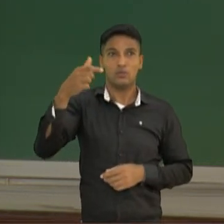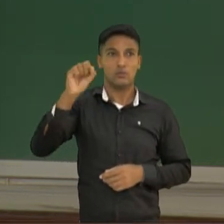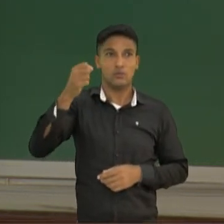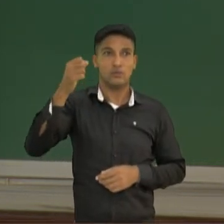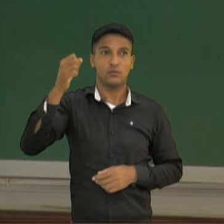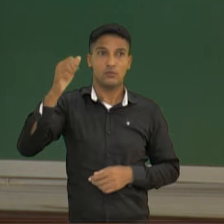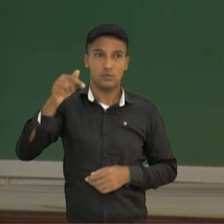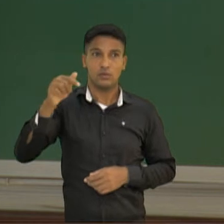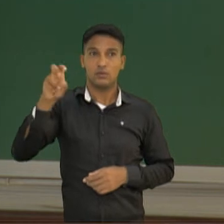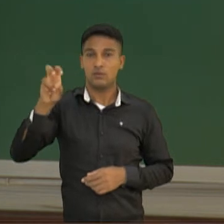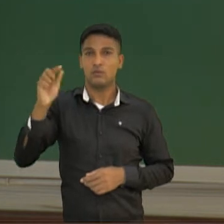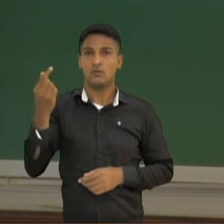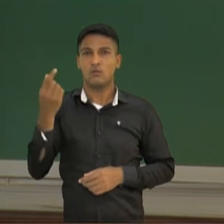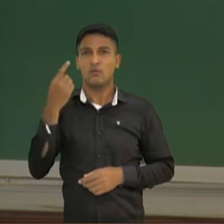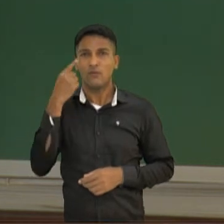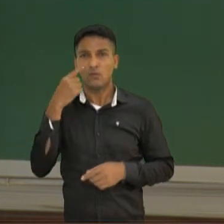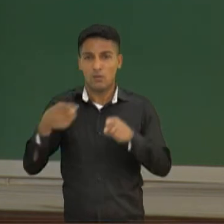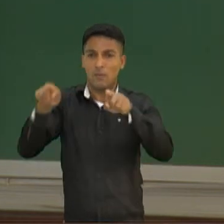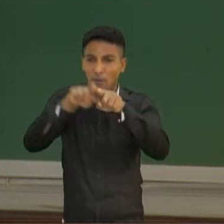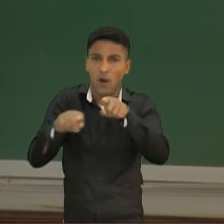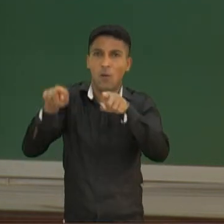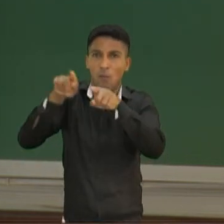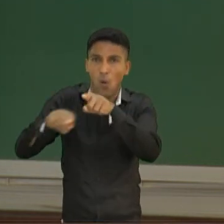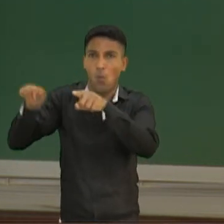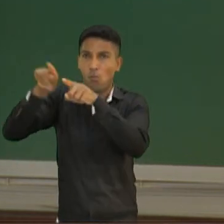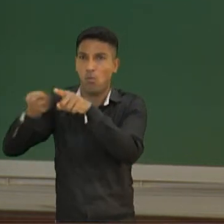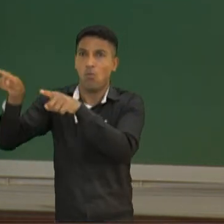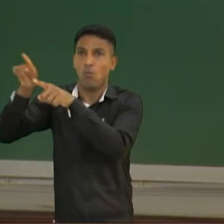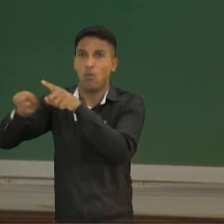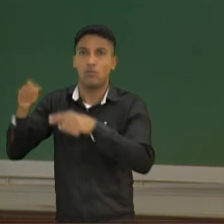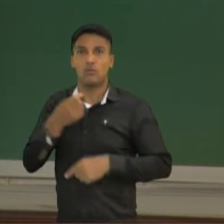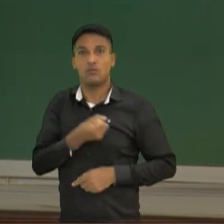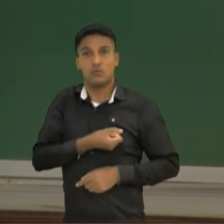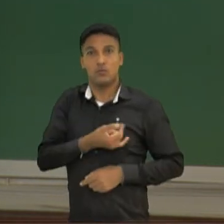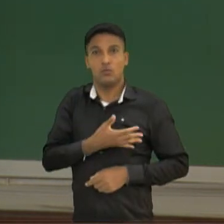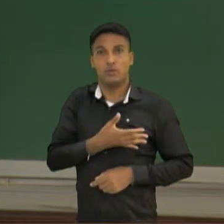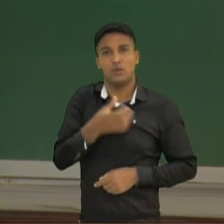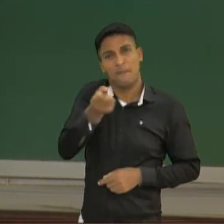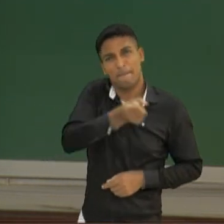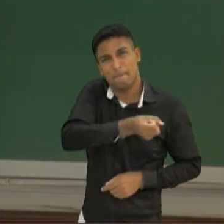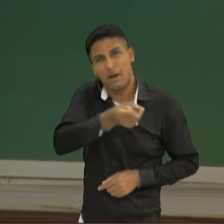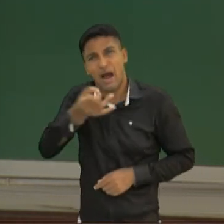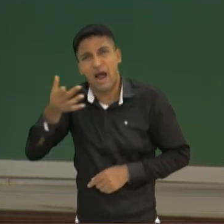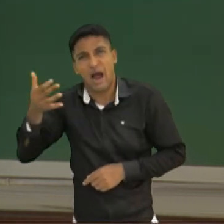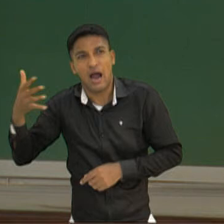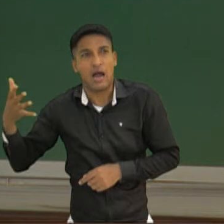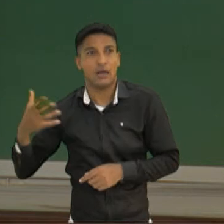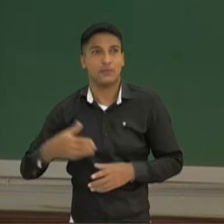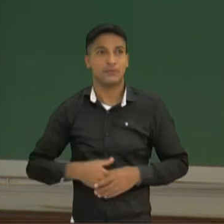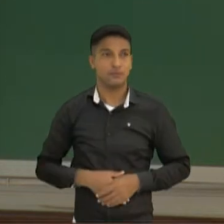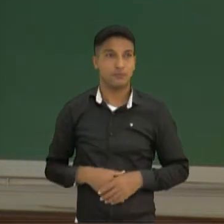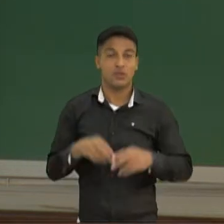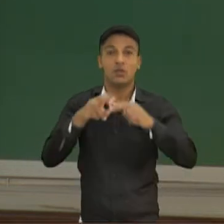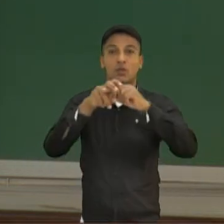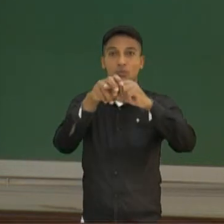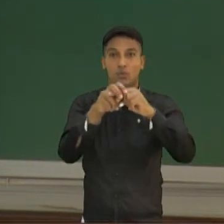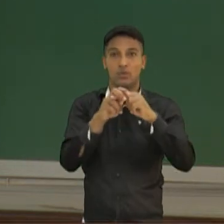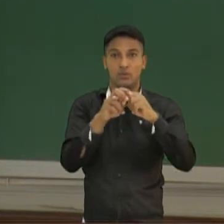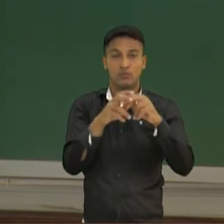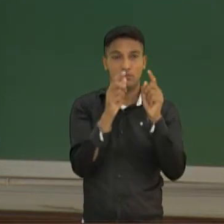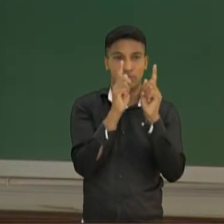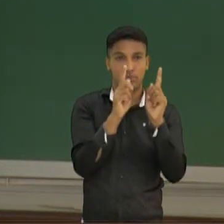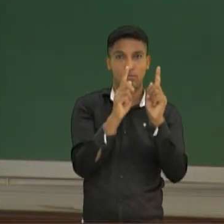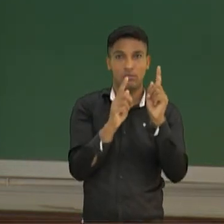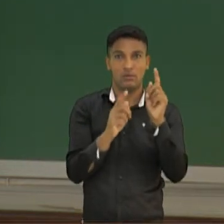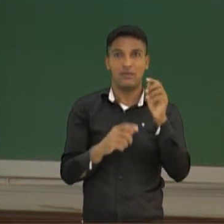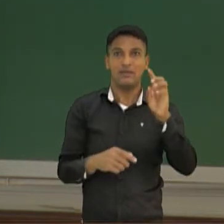este período aqui de números, não é verdade? Então, esse decimal finito, infinito, quando tem